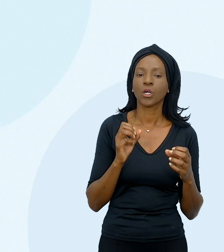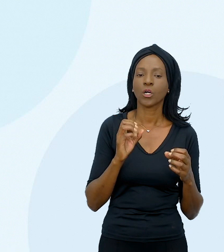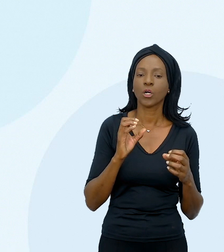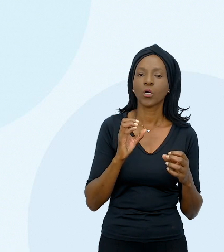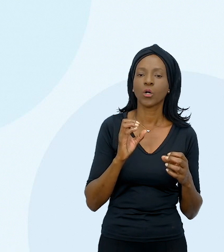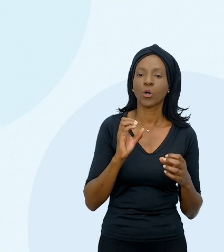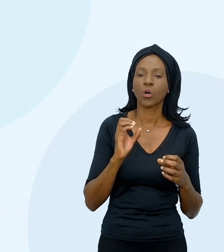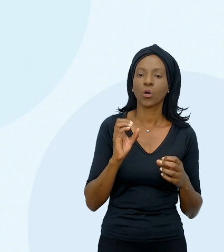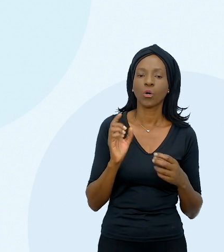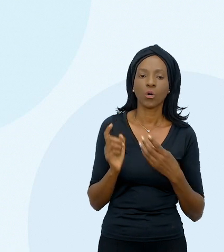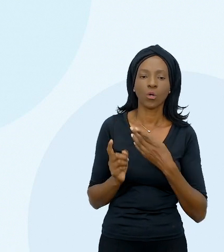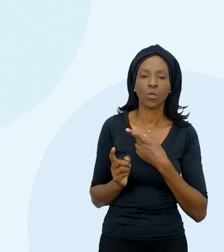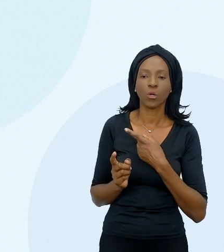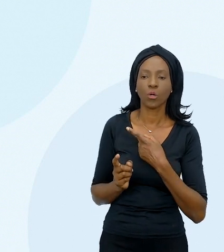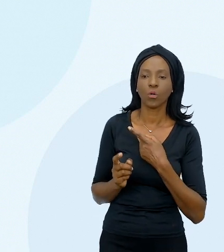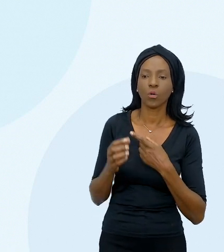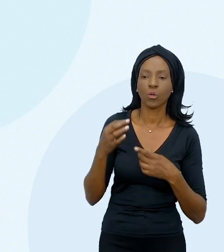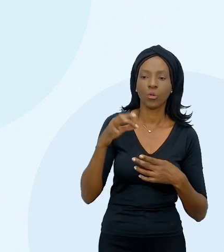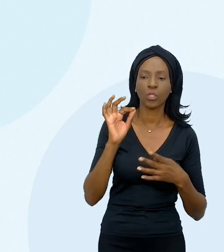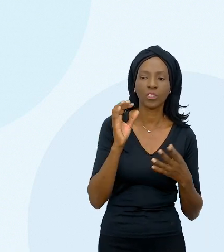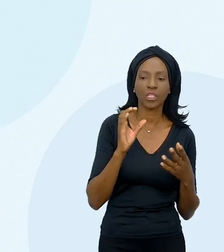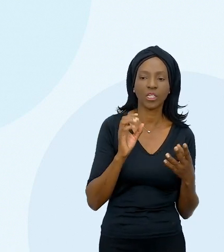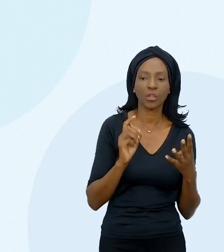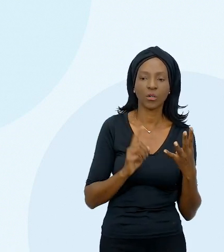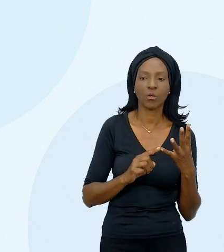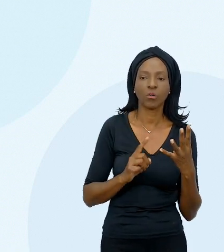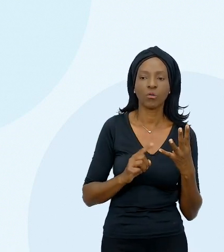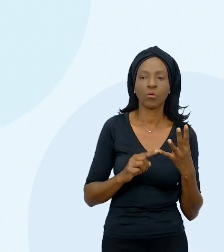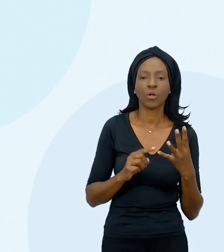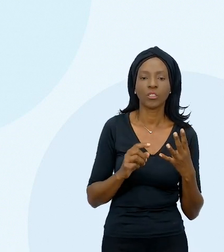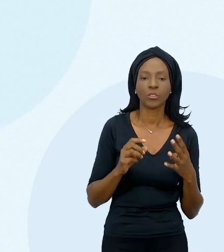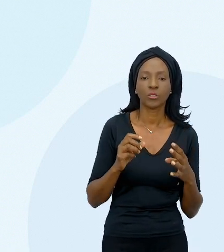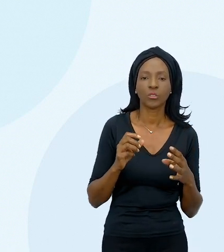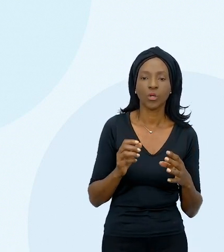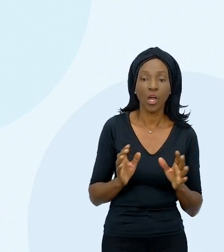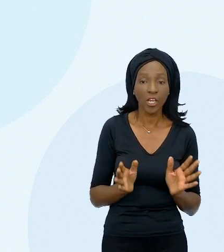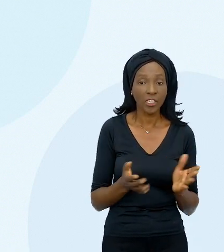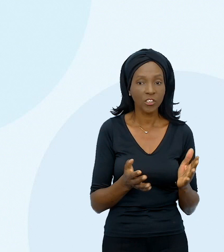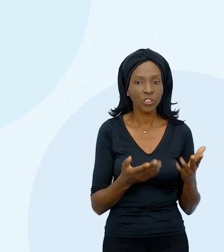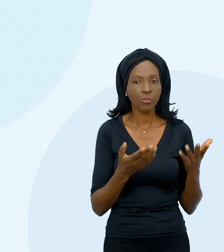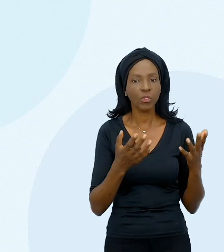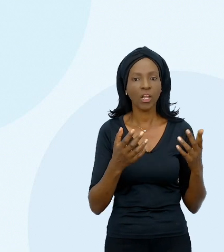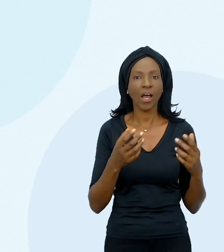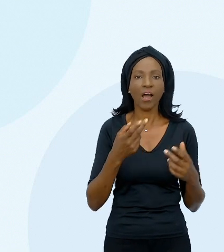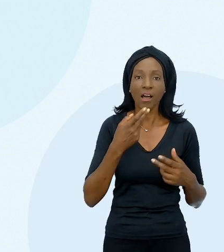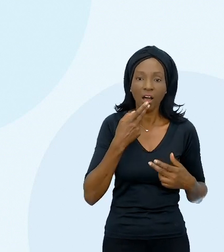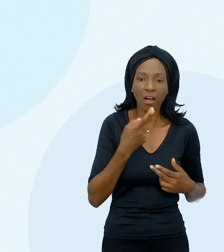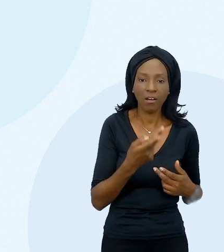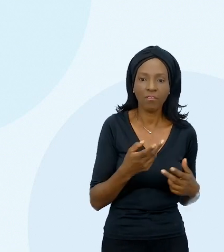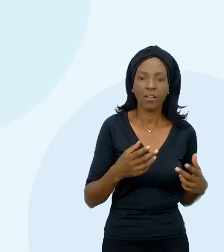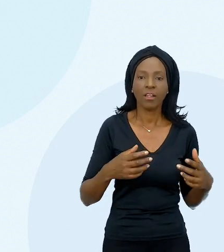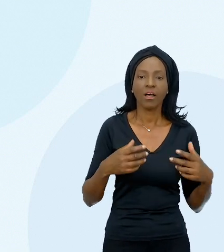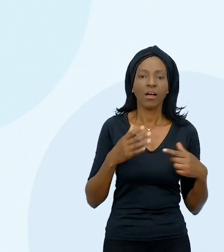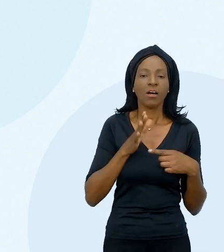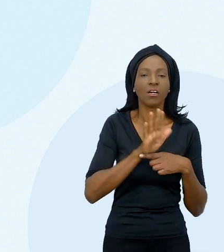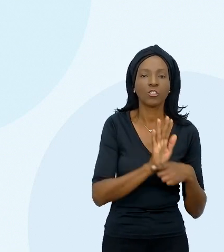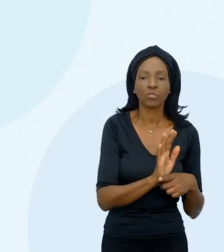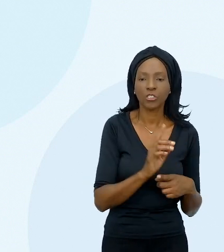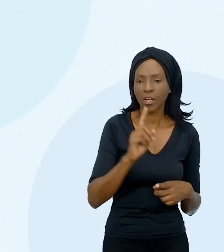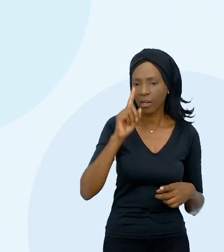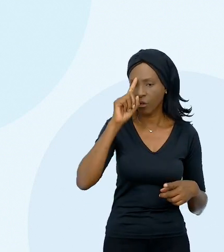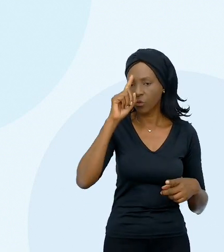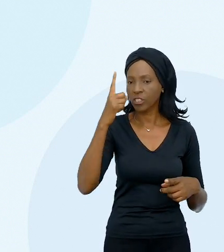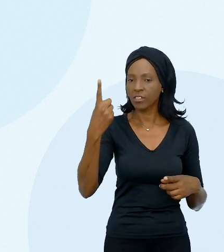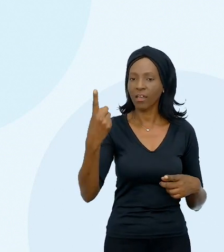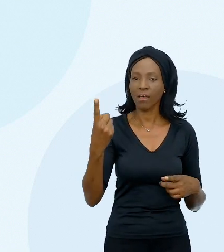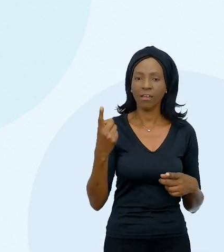item 4. Melhorou. Isso. Estimular os estudantes a contribuírem com